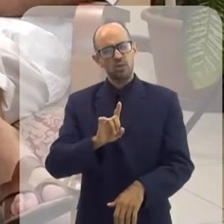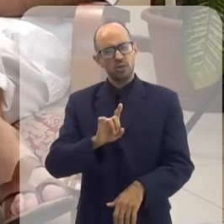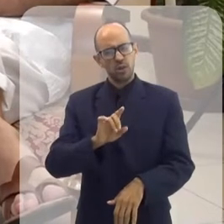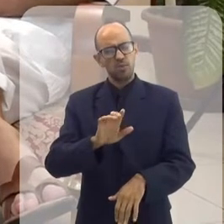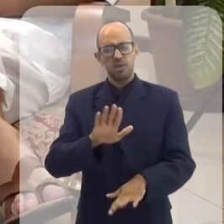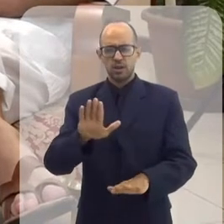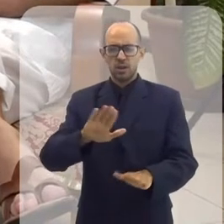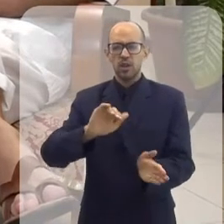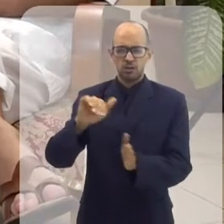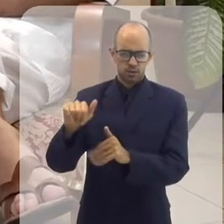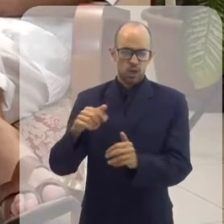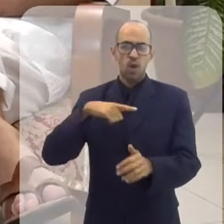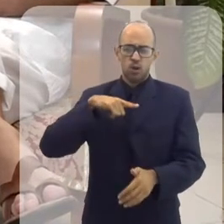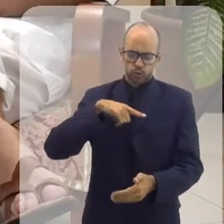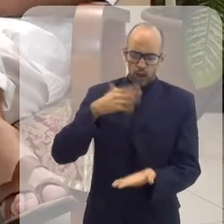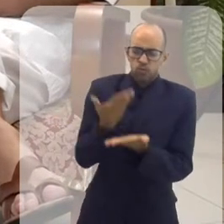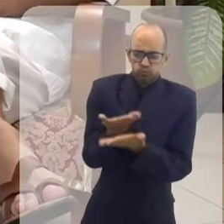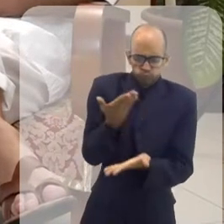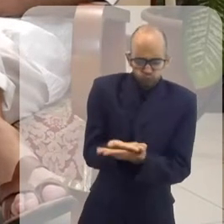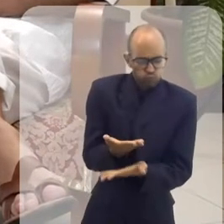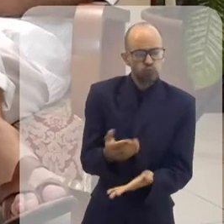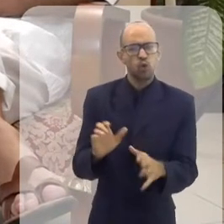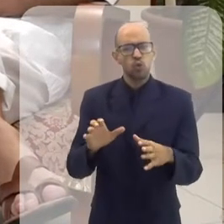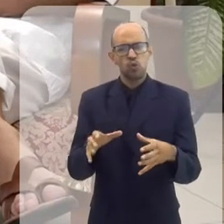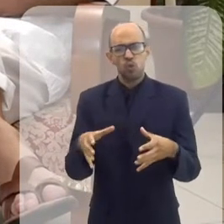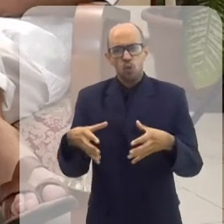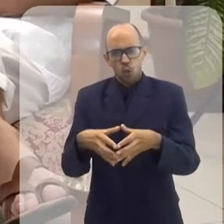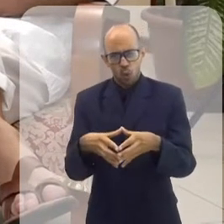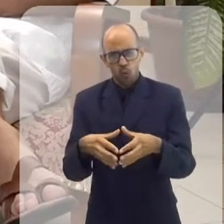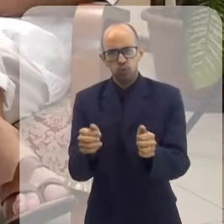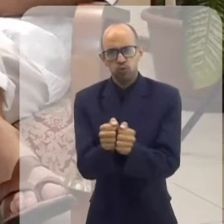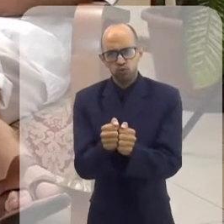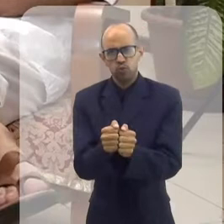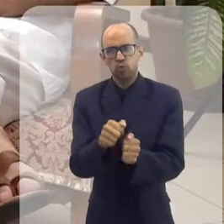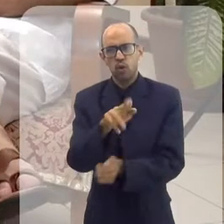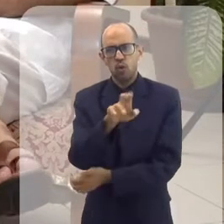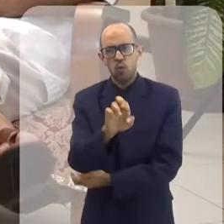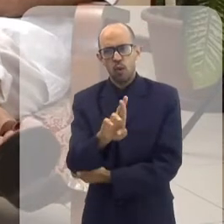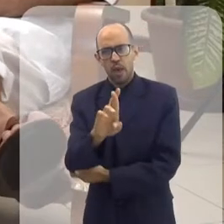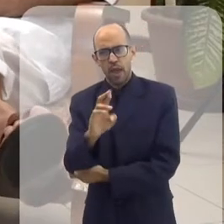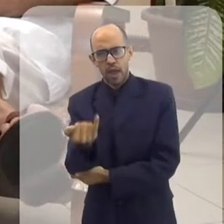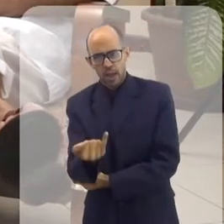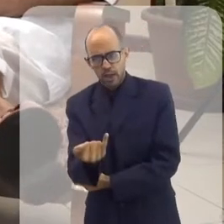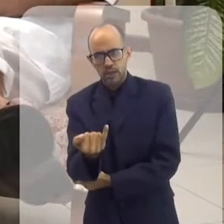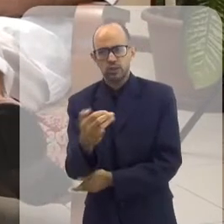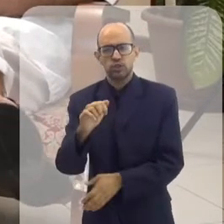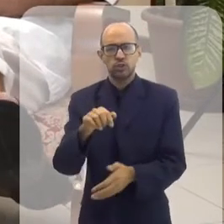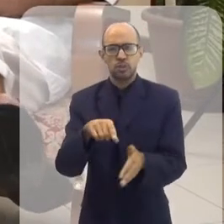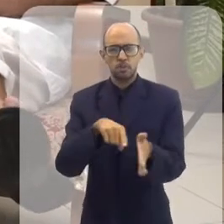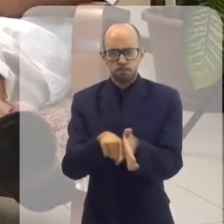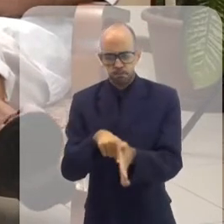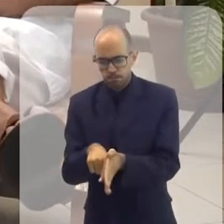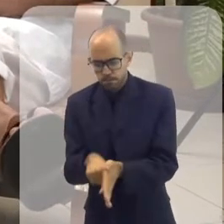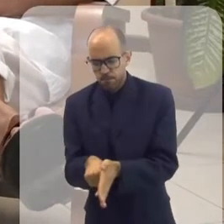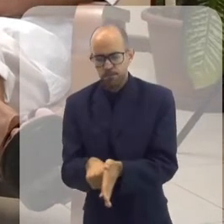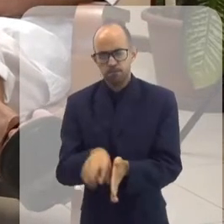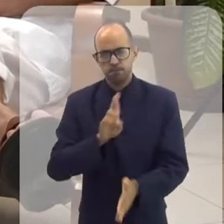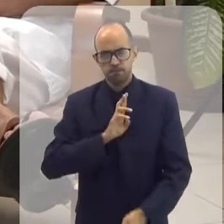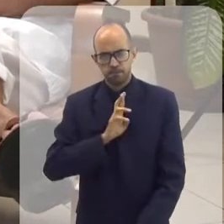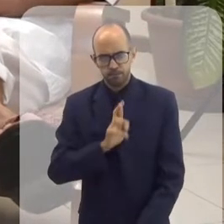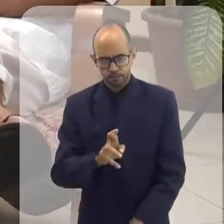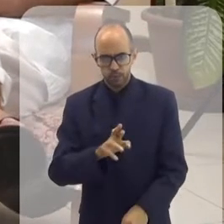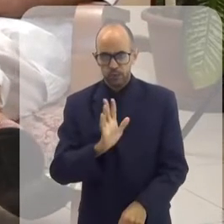tema eu pesquiso faço parte de um grupo de pesquisa da UERJ o pro espero programa de estudos e pesquisas das religiões